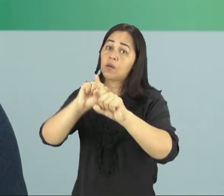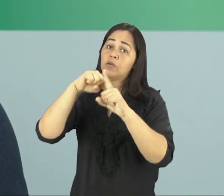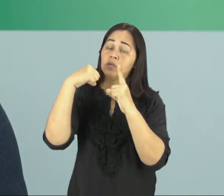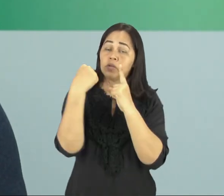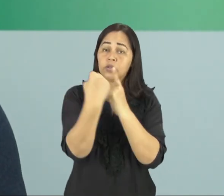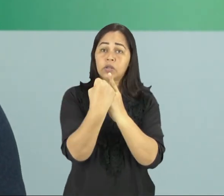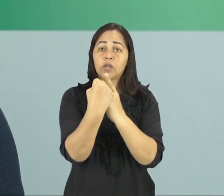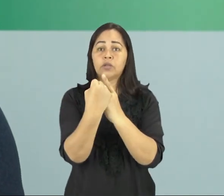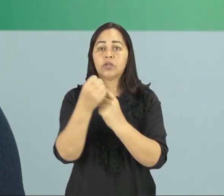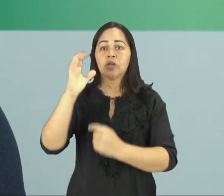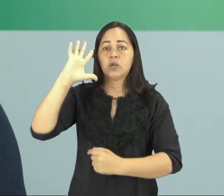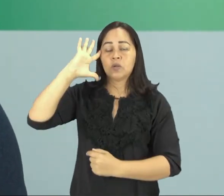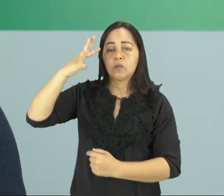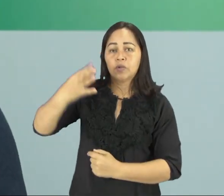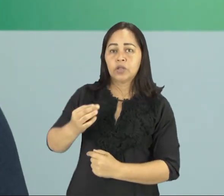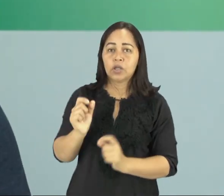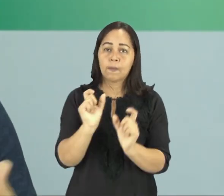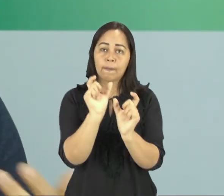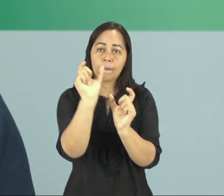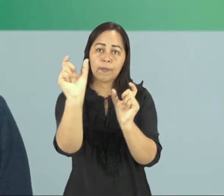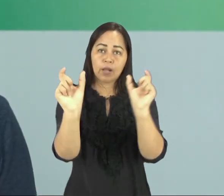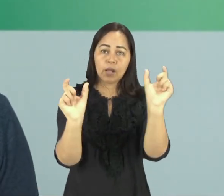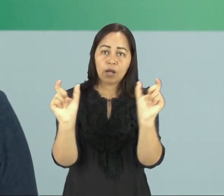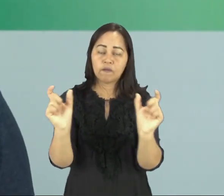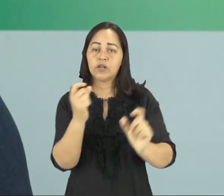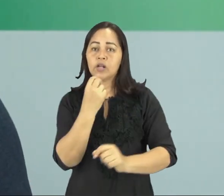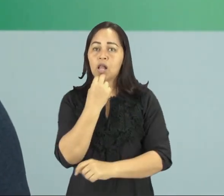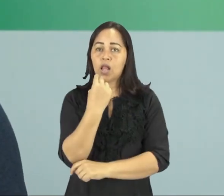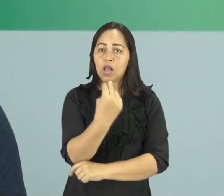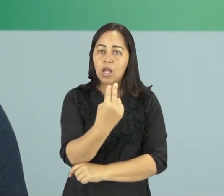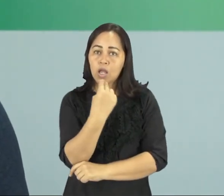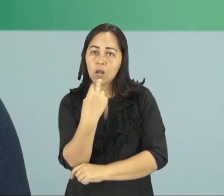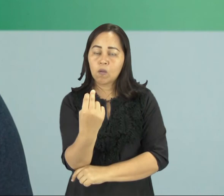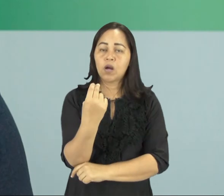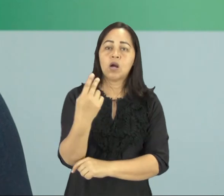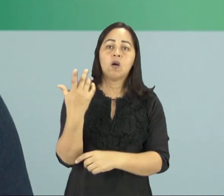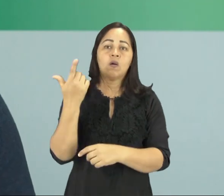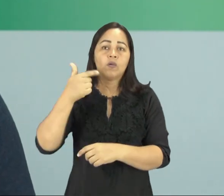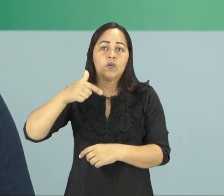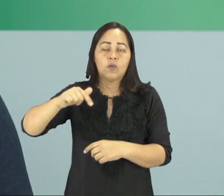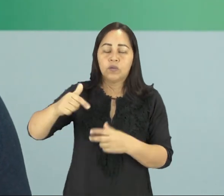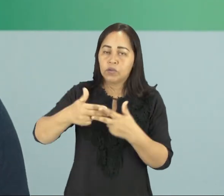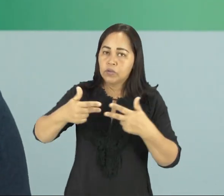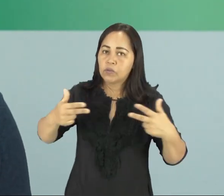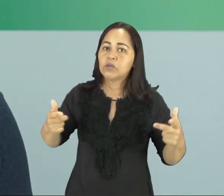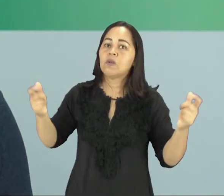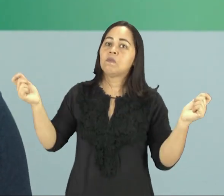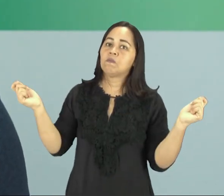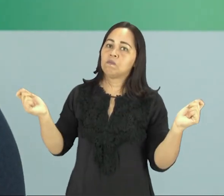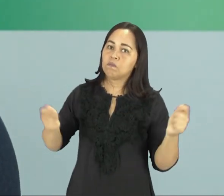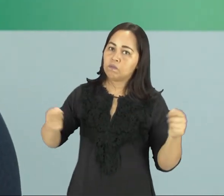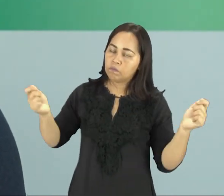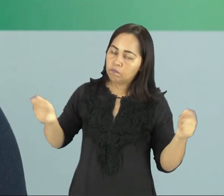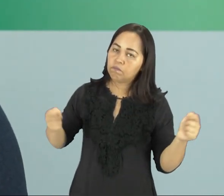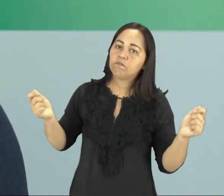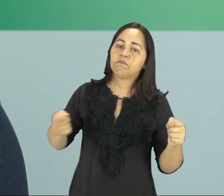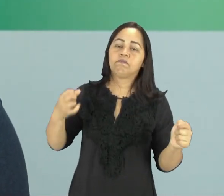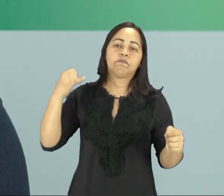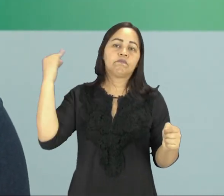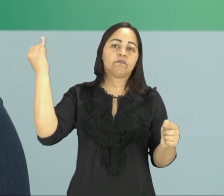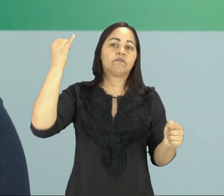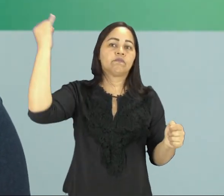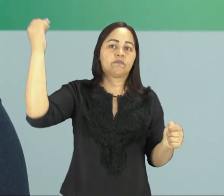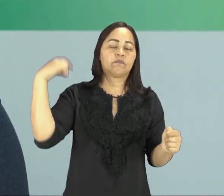sociedade. Compreender que palavras, que línguas, que um idioma tem um poder tão forte é essencial para